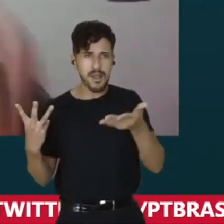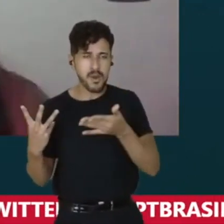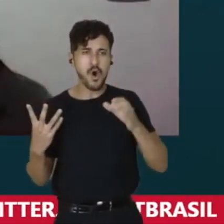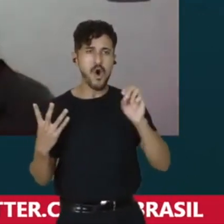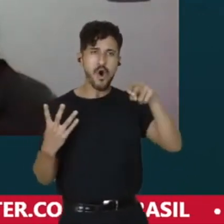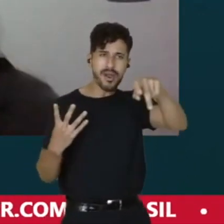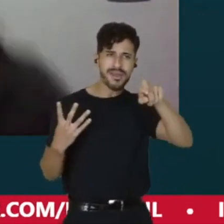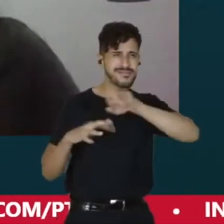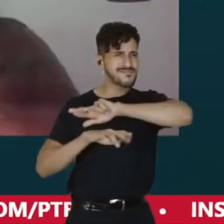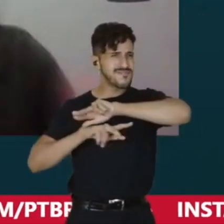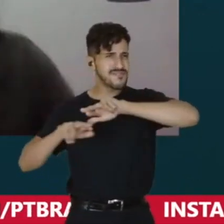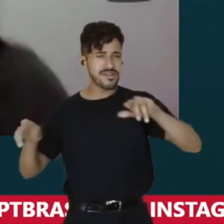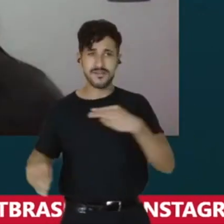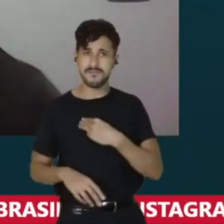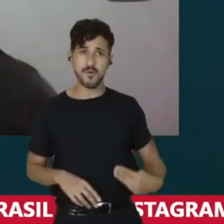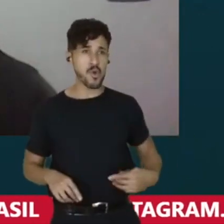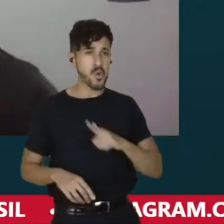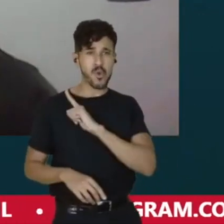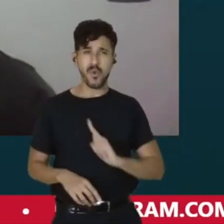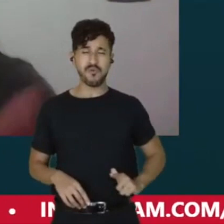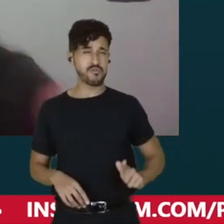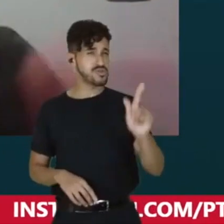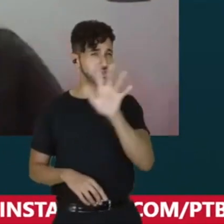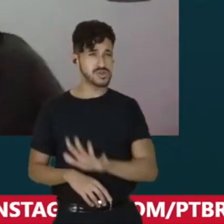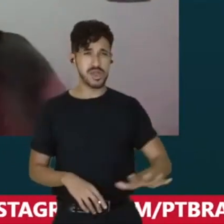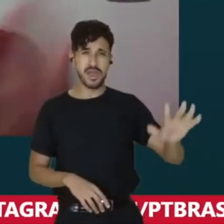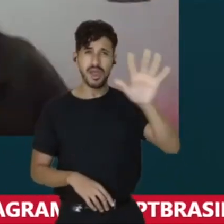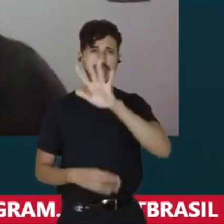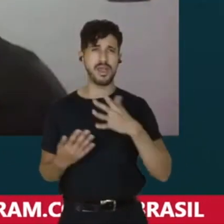né, são vários ministros, é o governo inteiro. Né, é o primeiro,